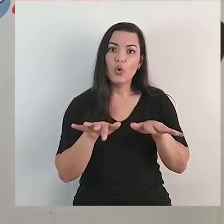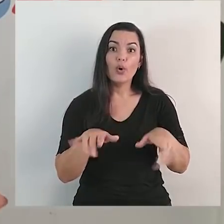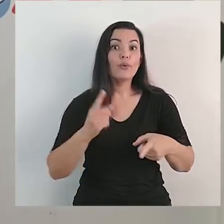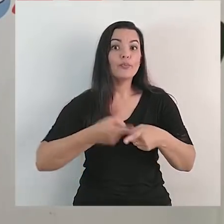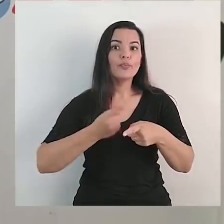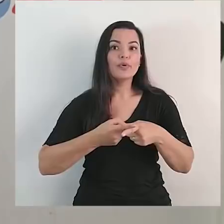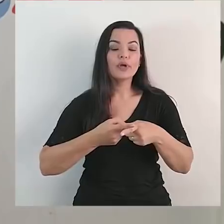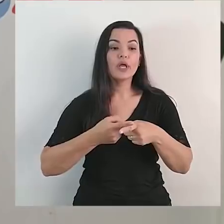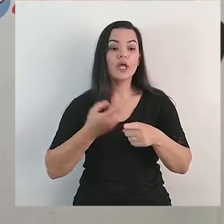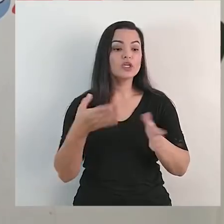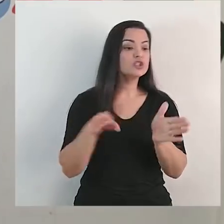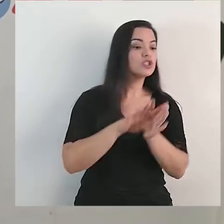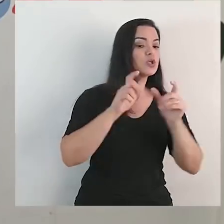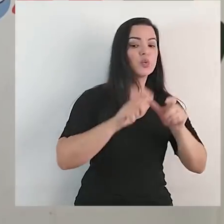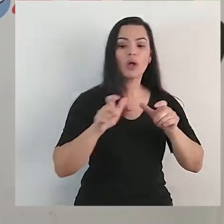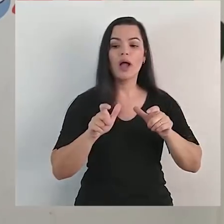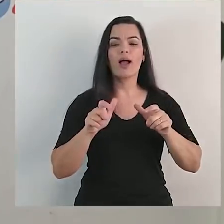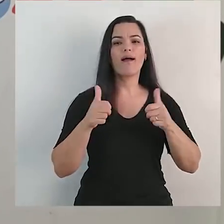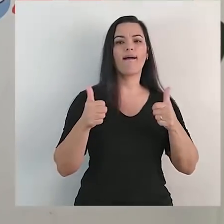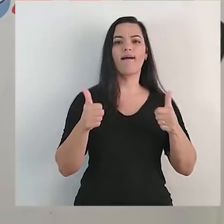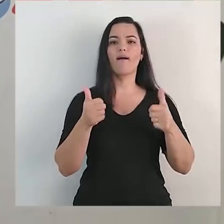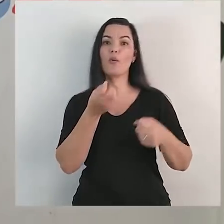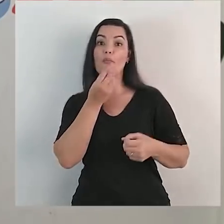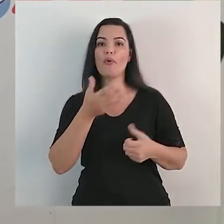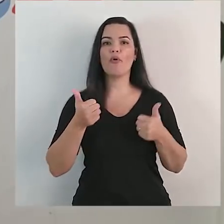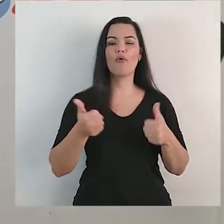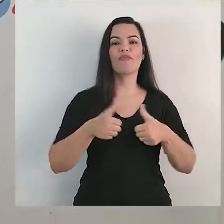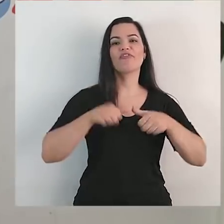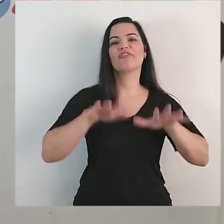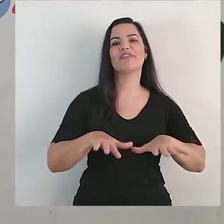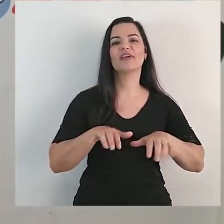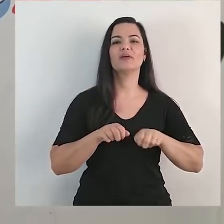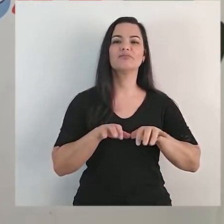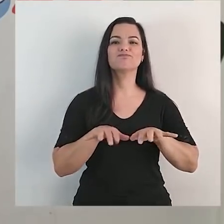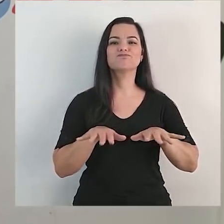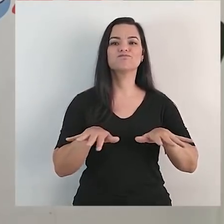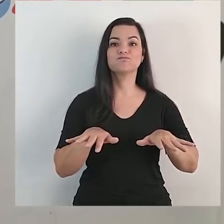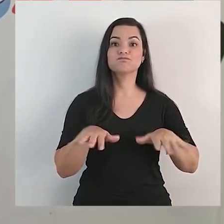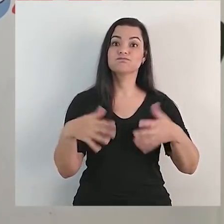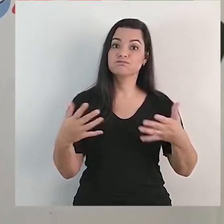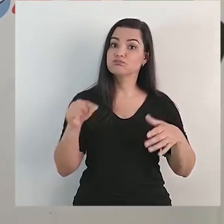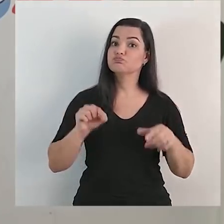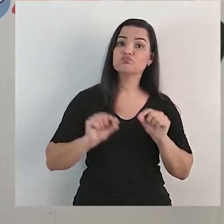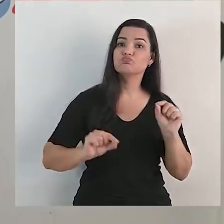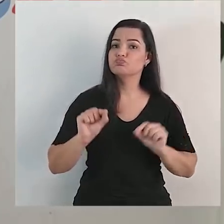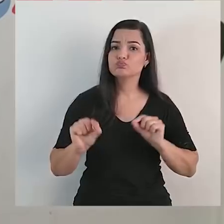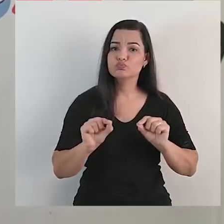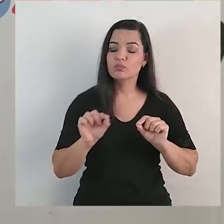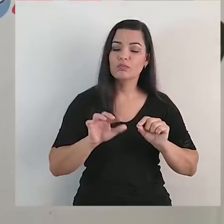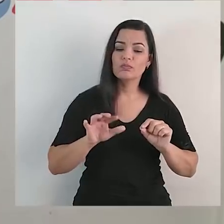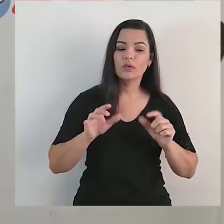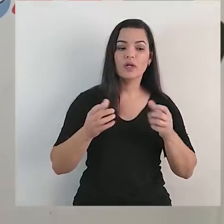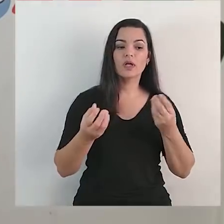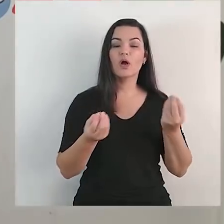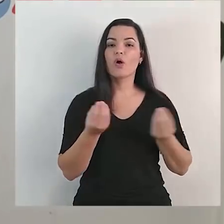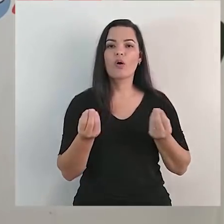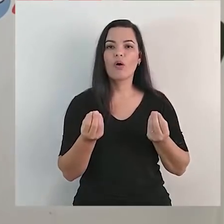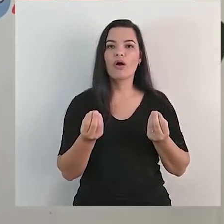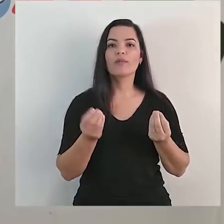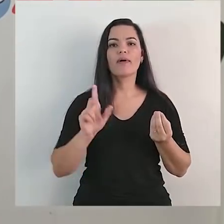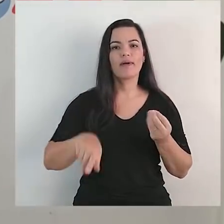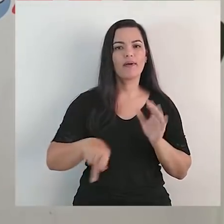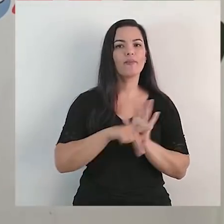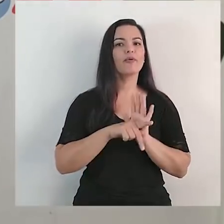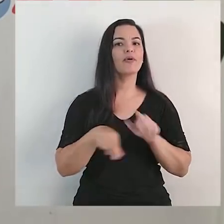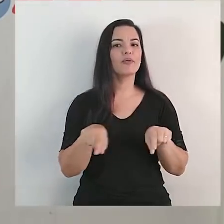porque elas encontram condições ideais para isso. Essas condições também